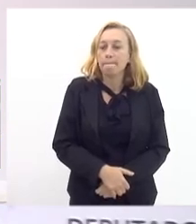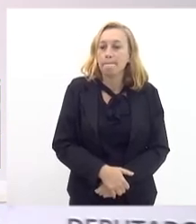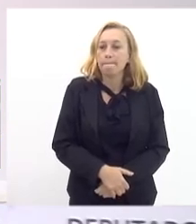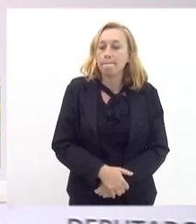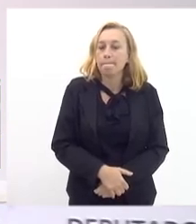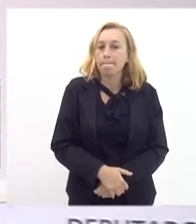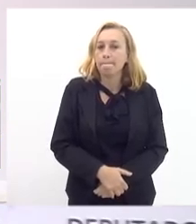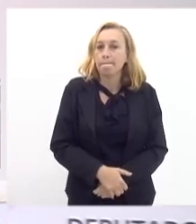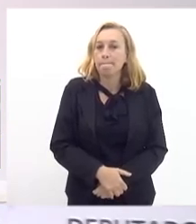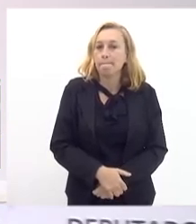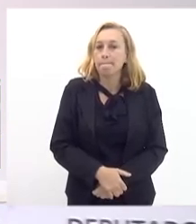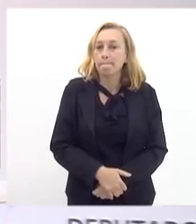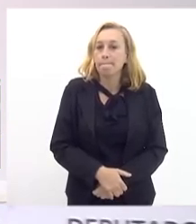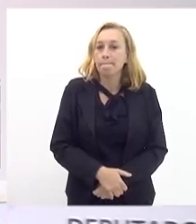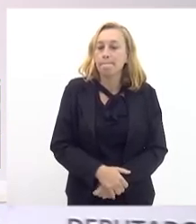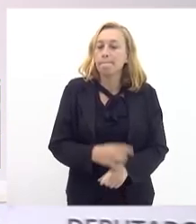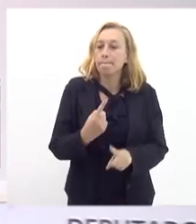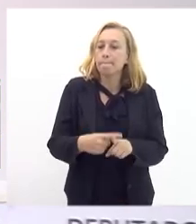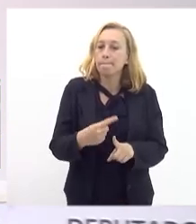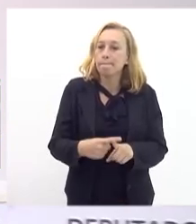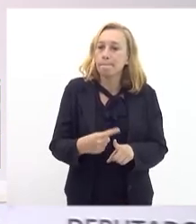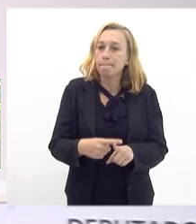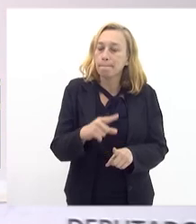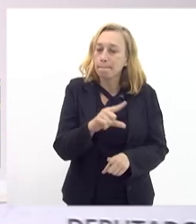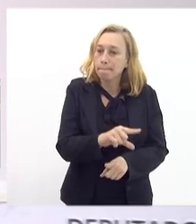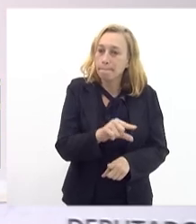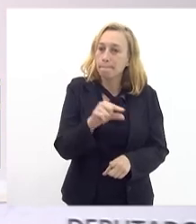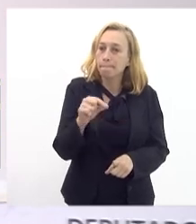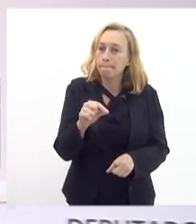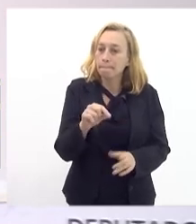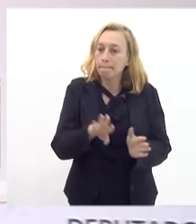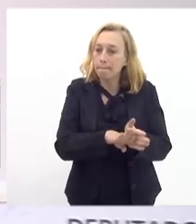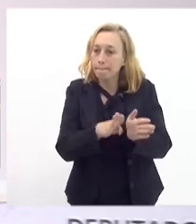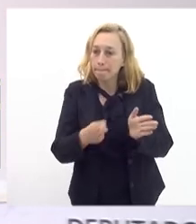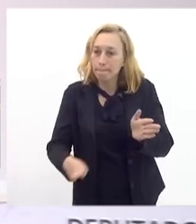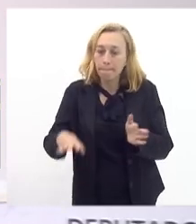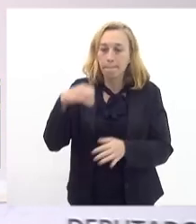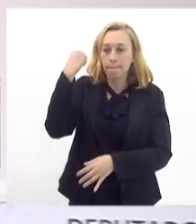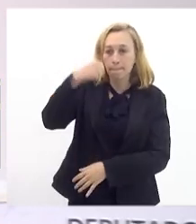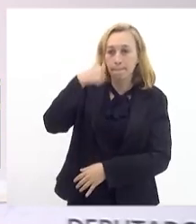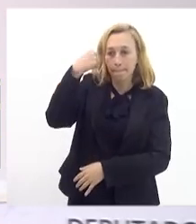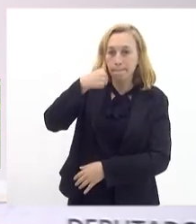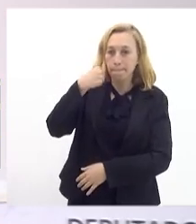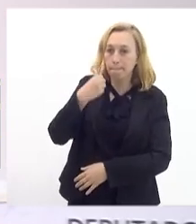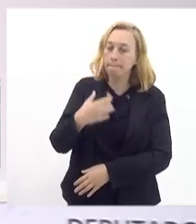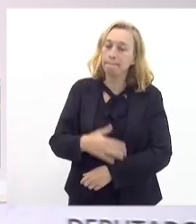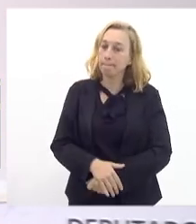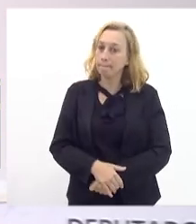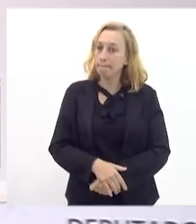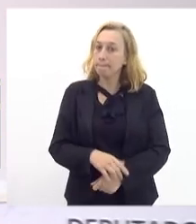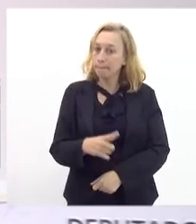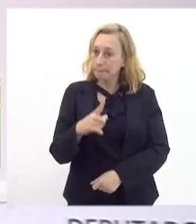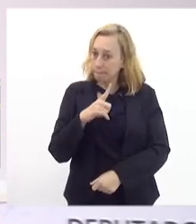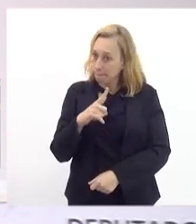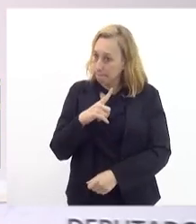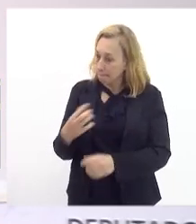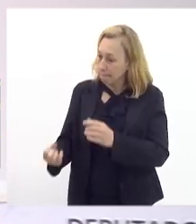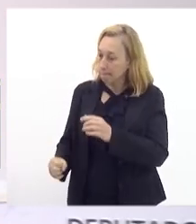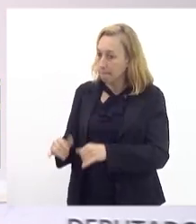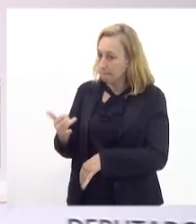é porque foi escolhida a Baía de Sepetiba é porque para você gerar